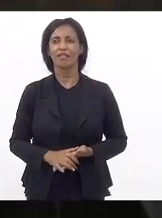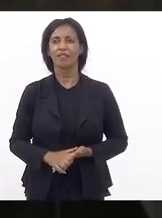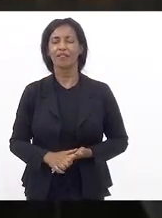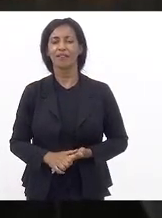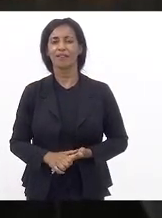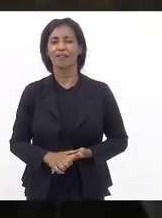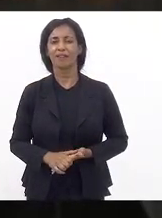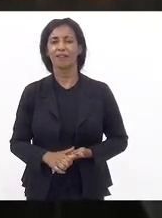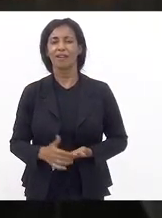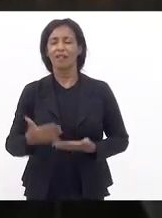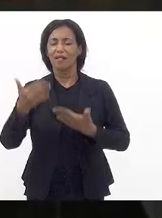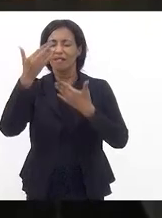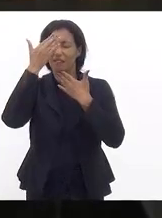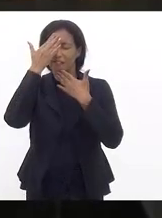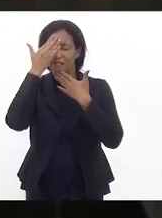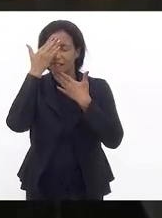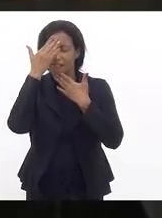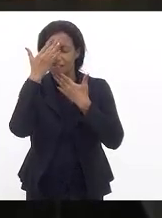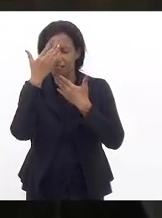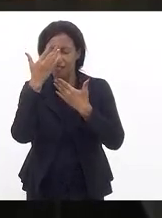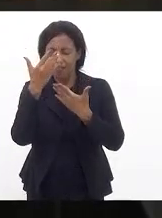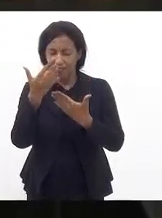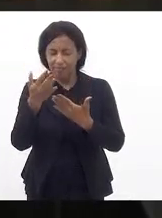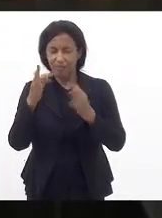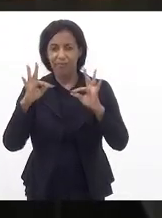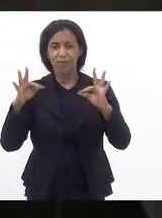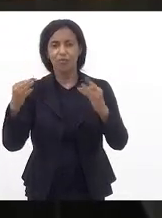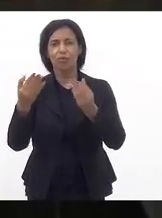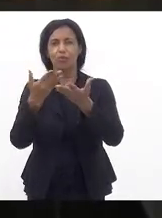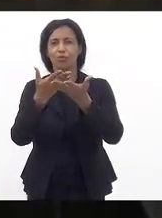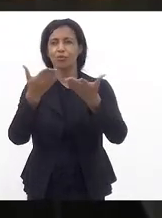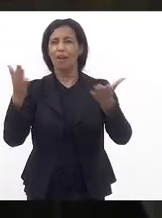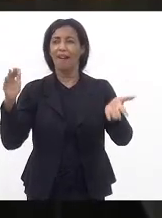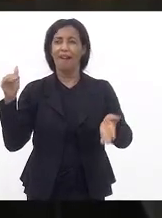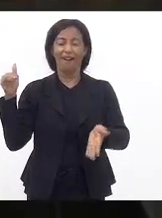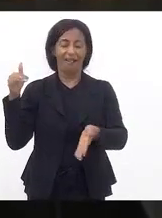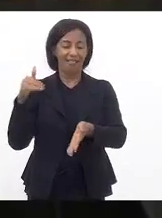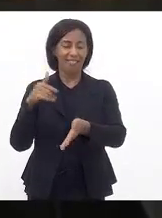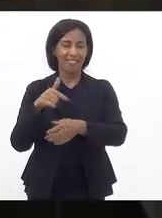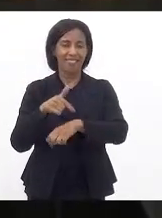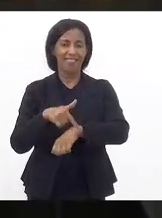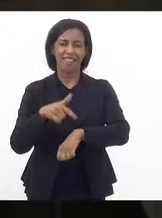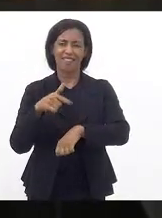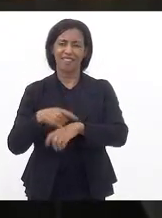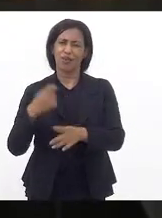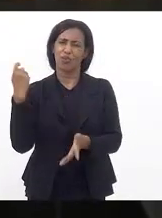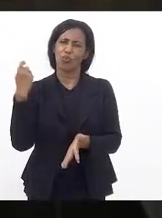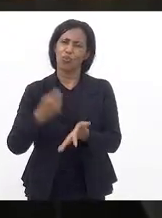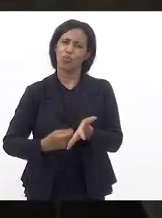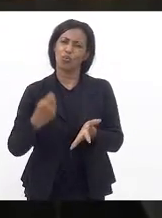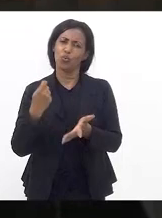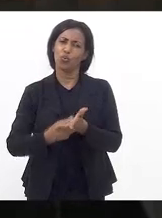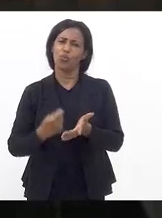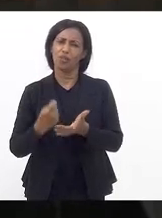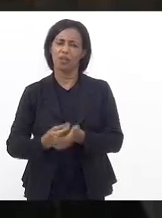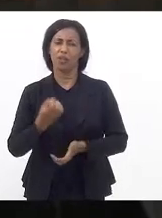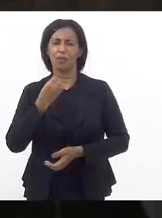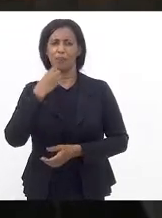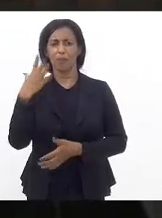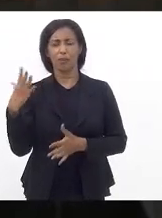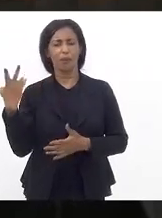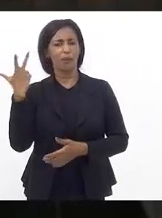o meu agradecimento a todos vocês que estão aqui até essa hora lutando por um bem comum